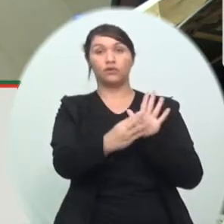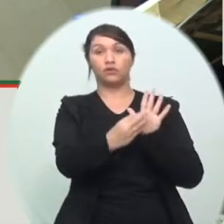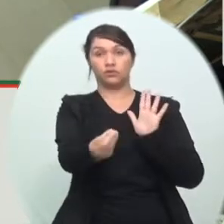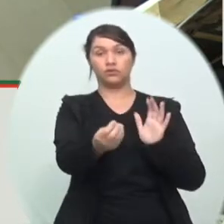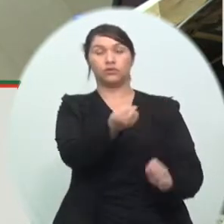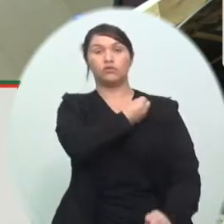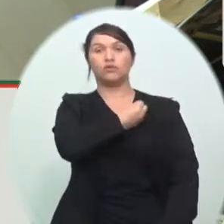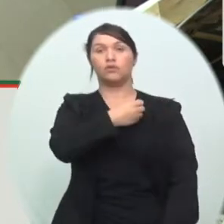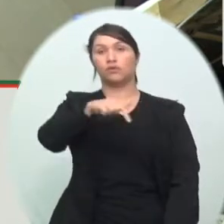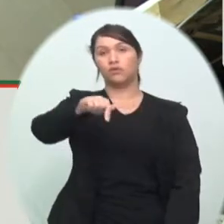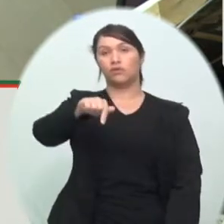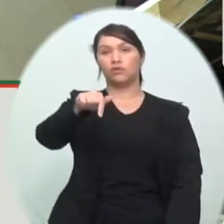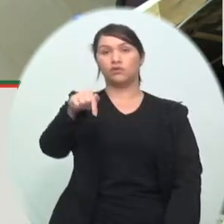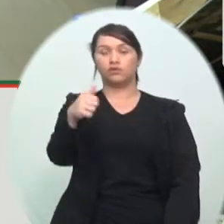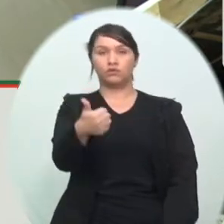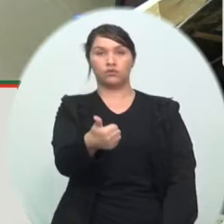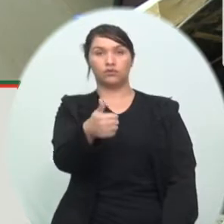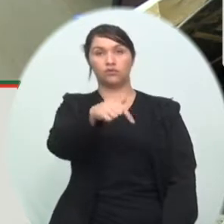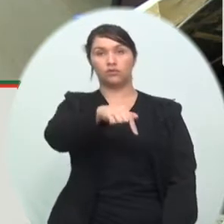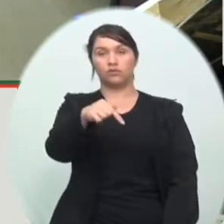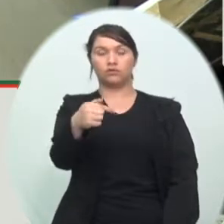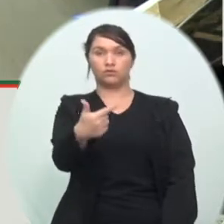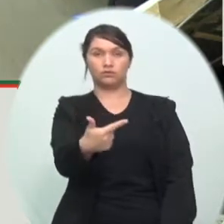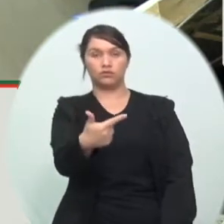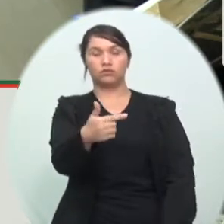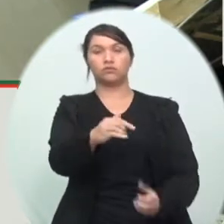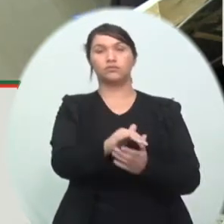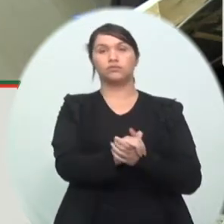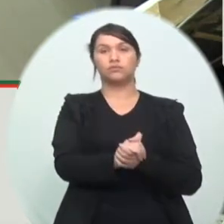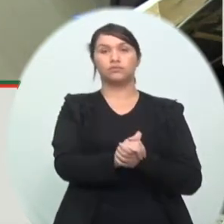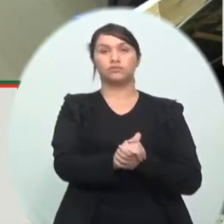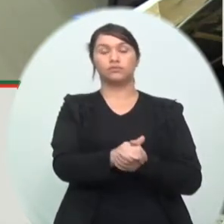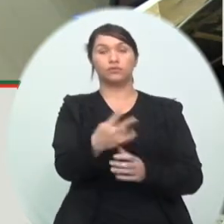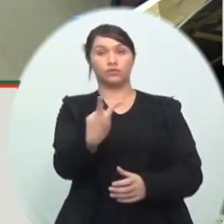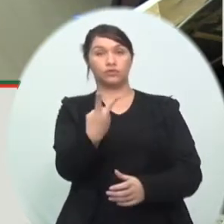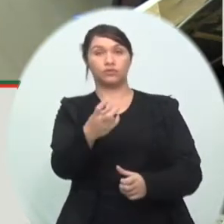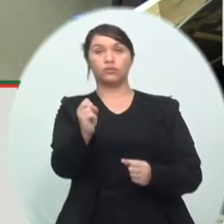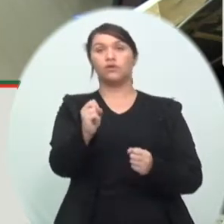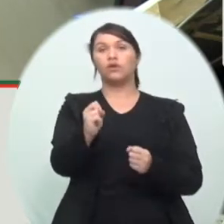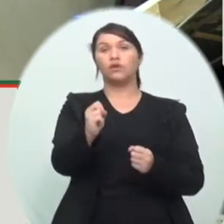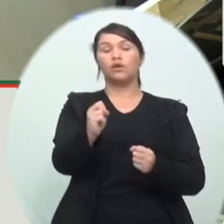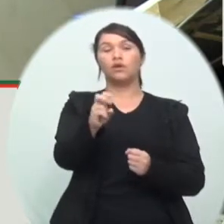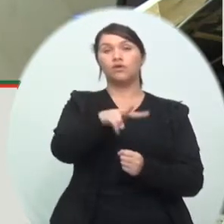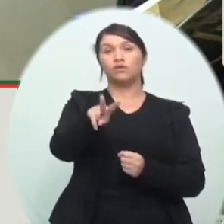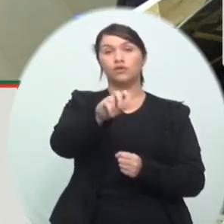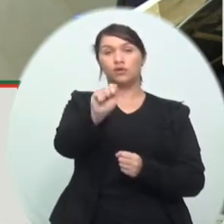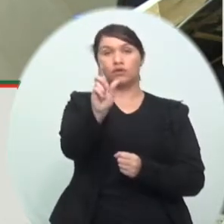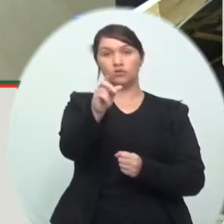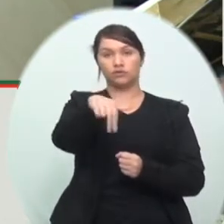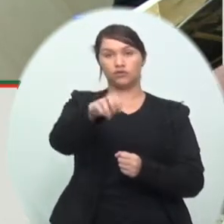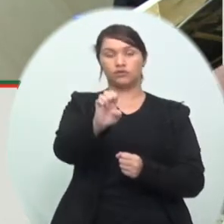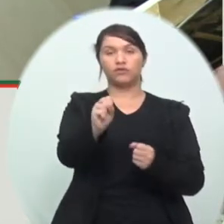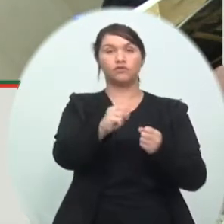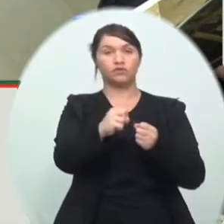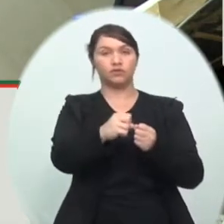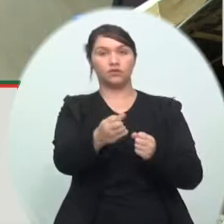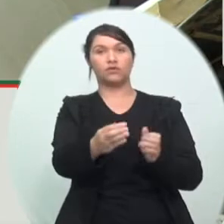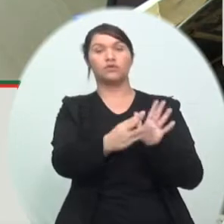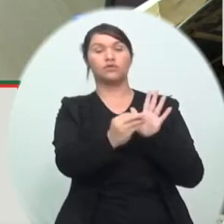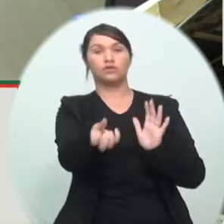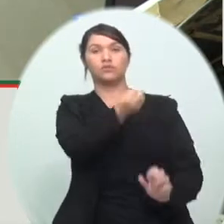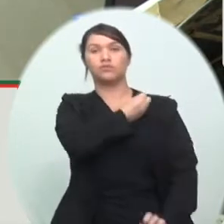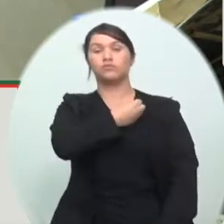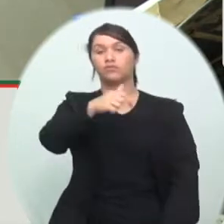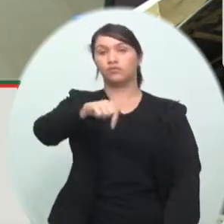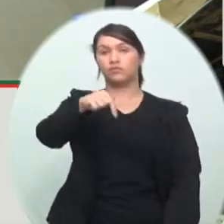número 771 a 772/18, ambas de autoria do vereador Odinei Potelec. Indicações número